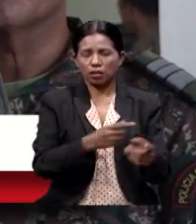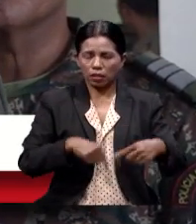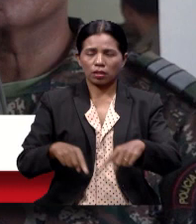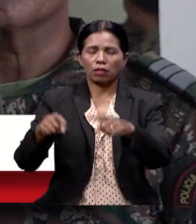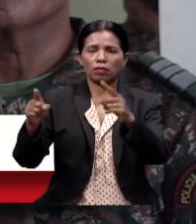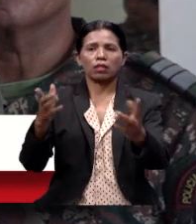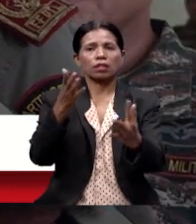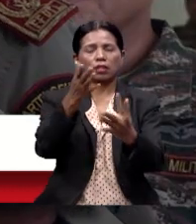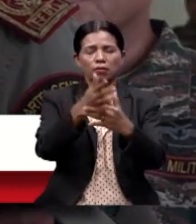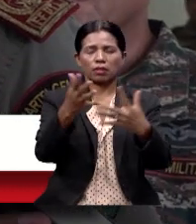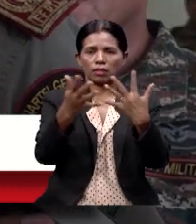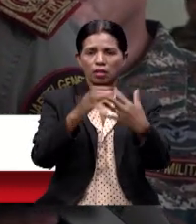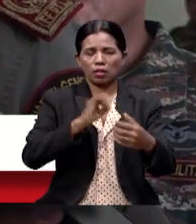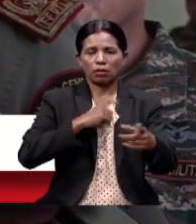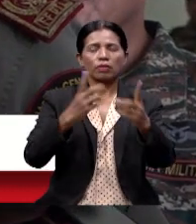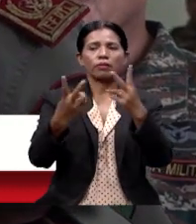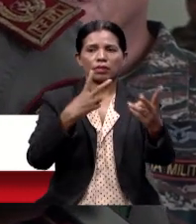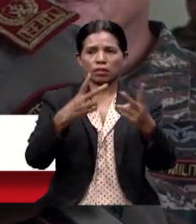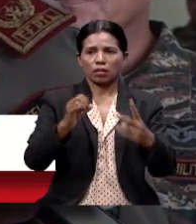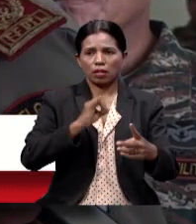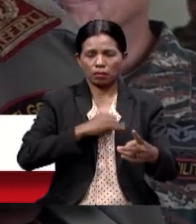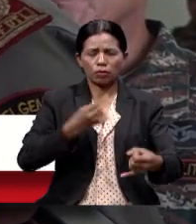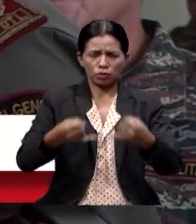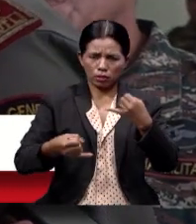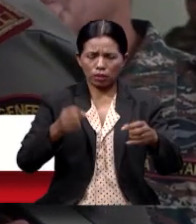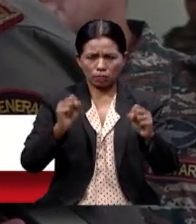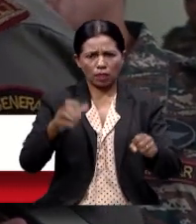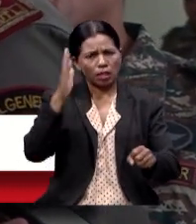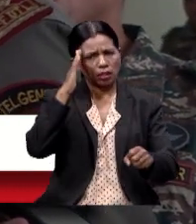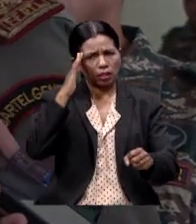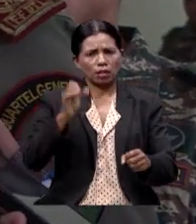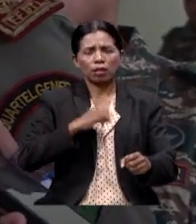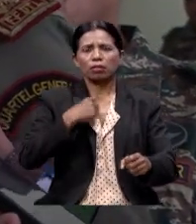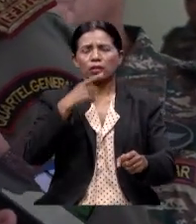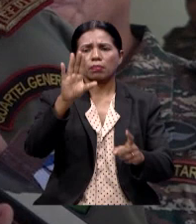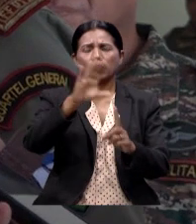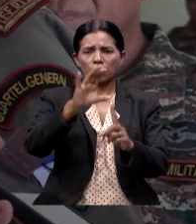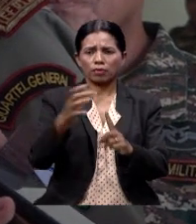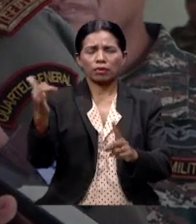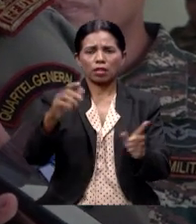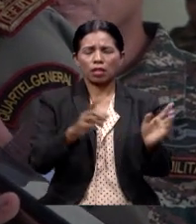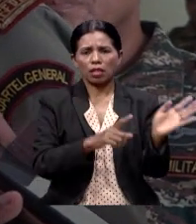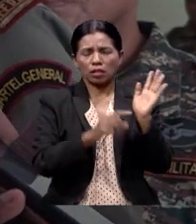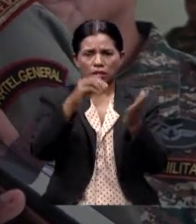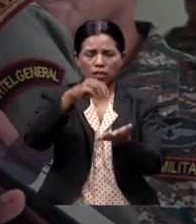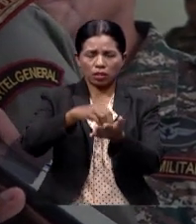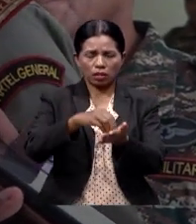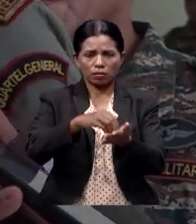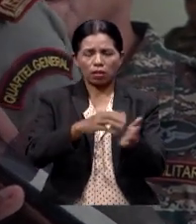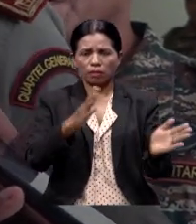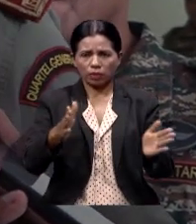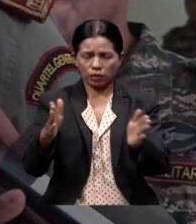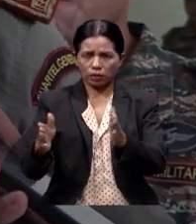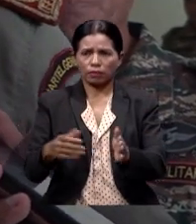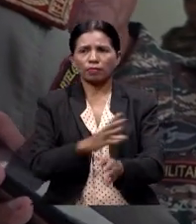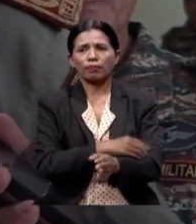prisão ne hawa tuba visita. Ha humo so ne justiça me blante ne mo hawa tete ba comandante para acelerar tu processo be fita